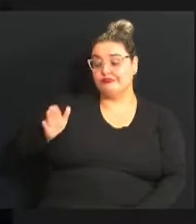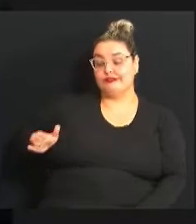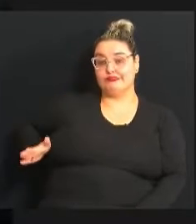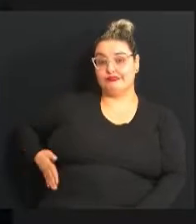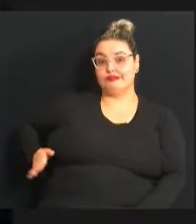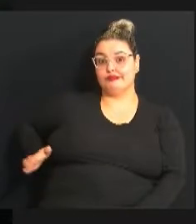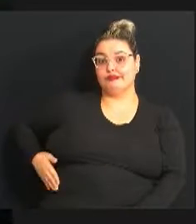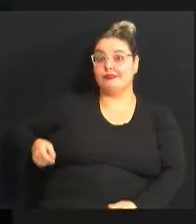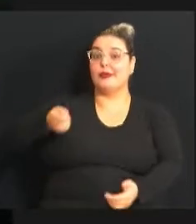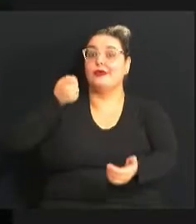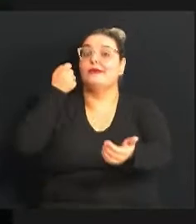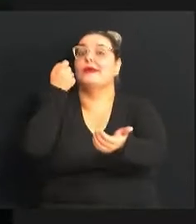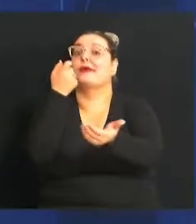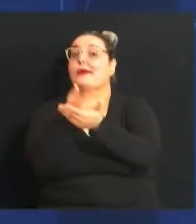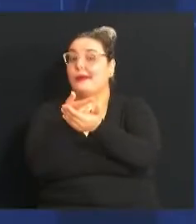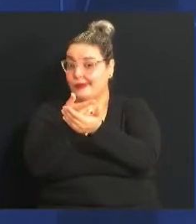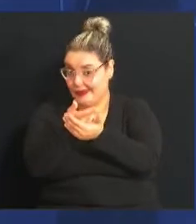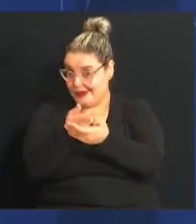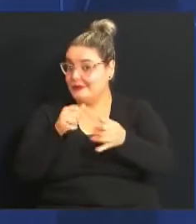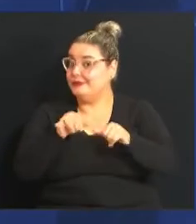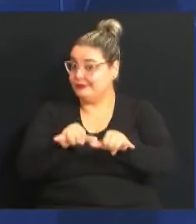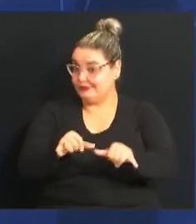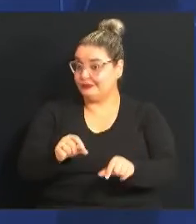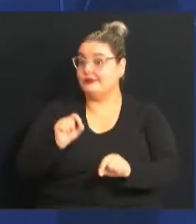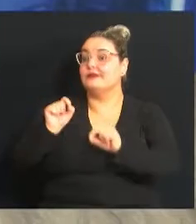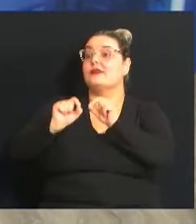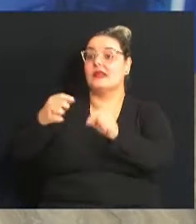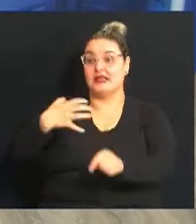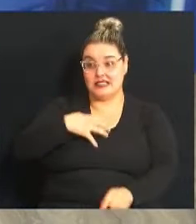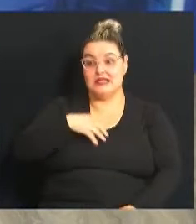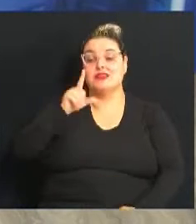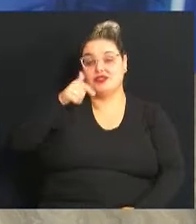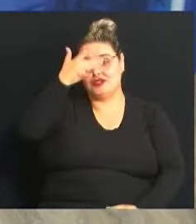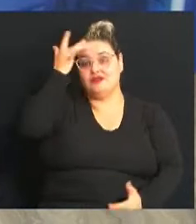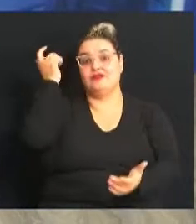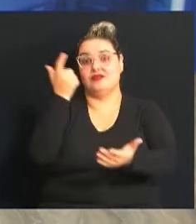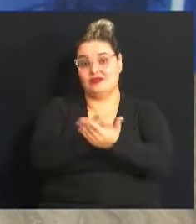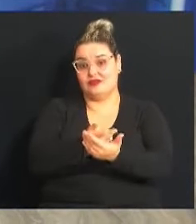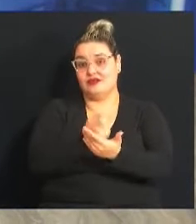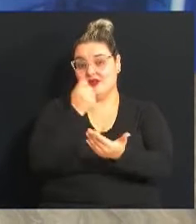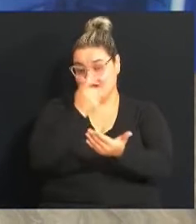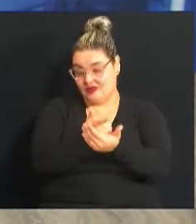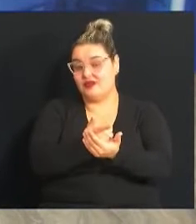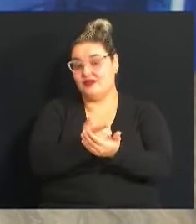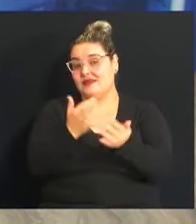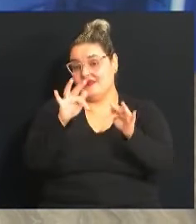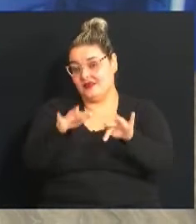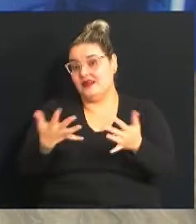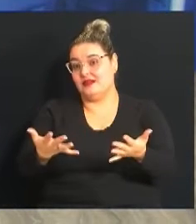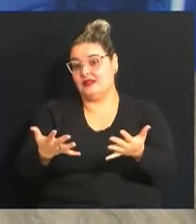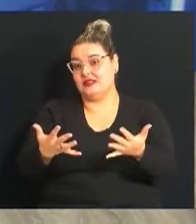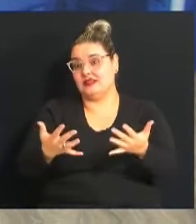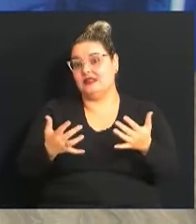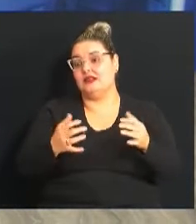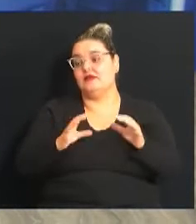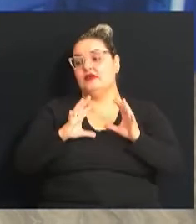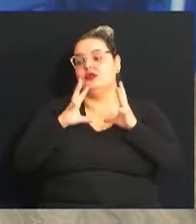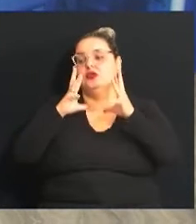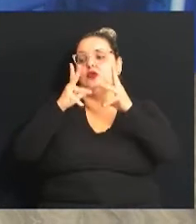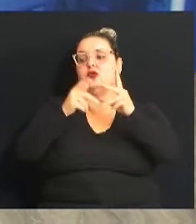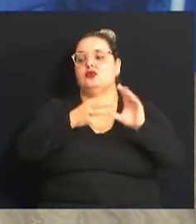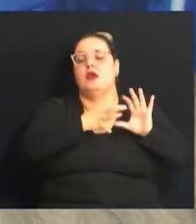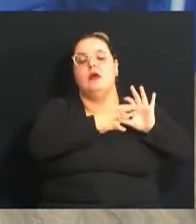compras. No final das contas, quem sente mais é o consumidor final, porque vem toda a cadeia, né,